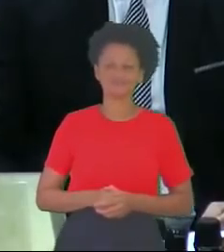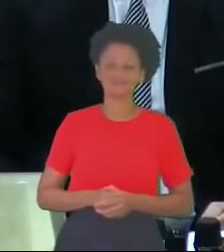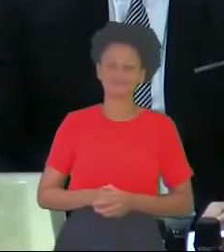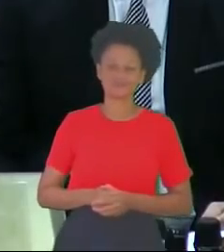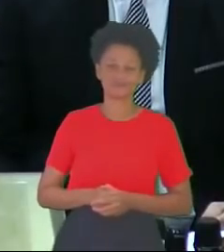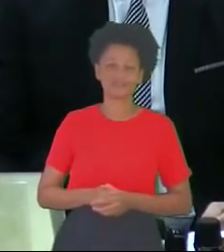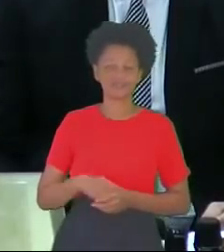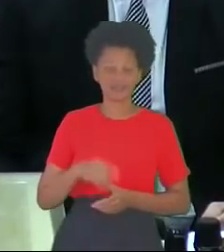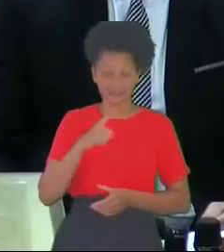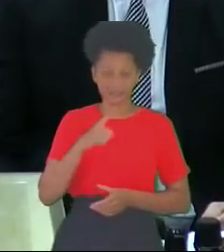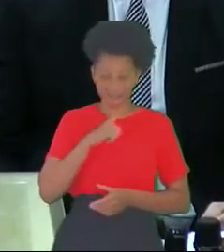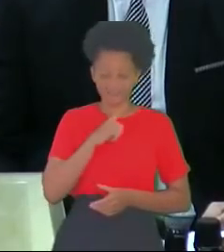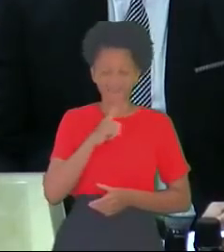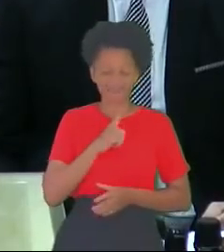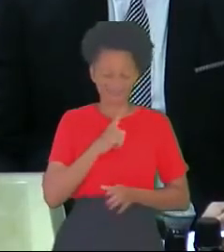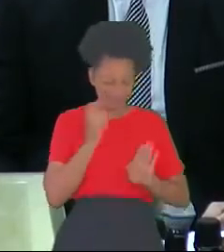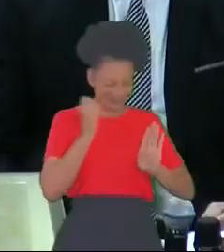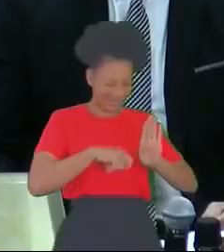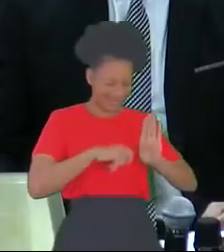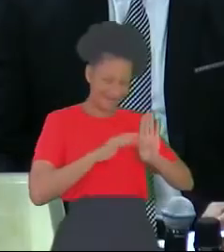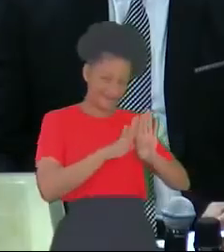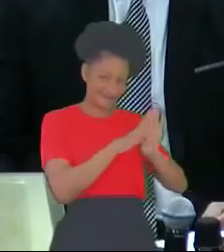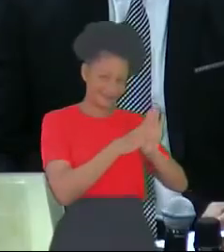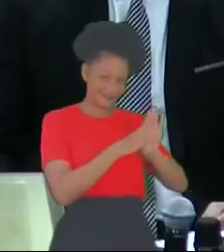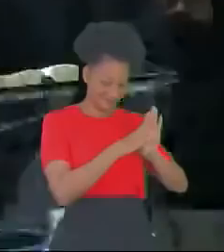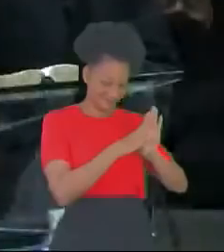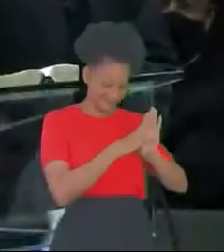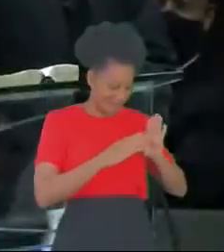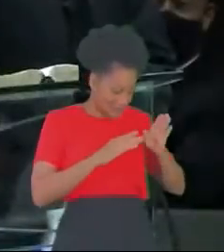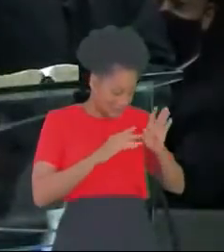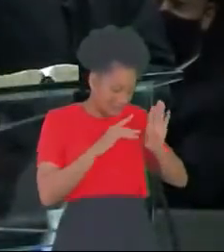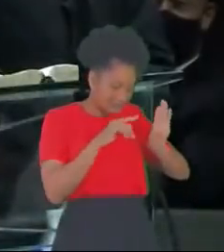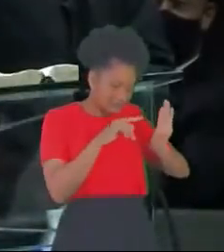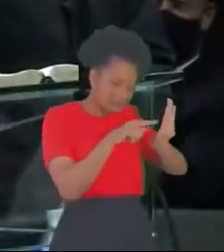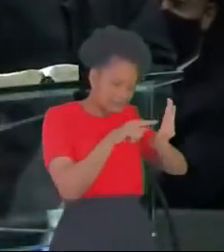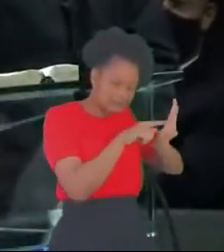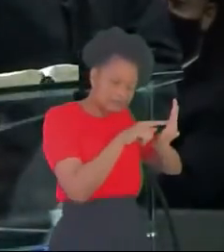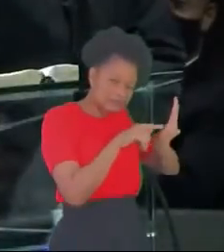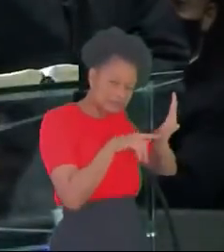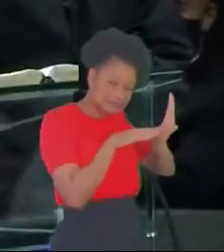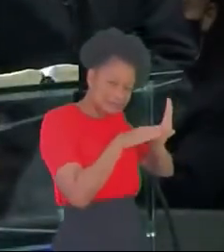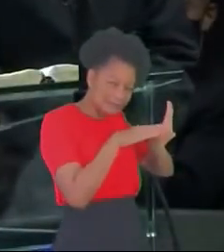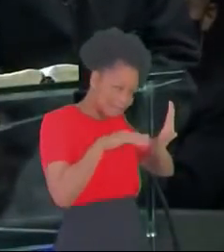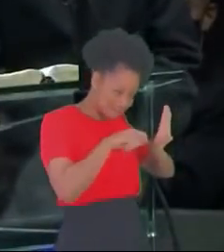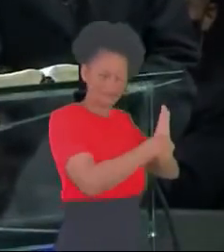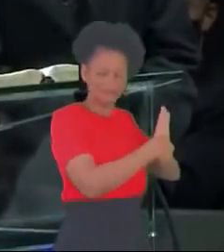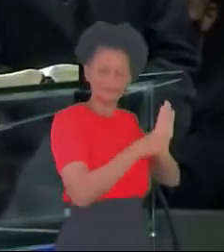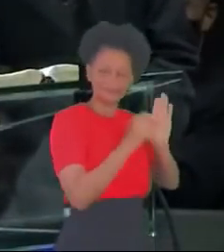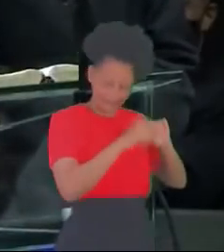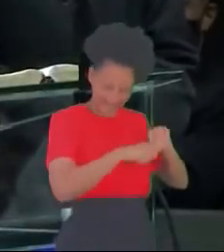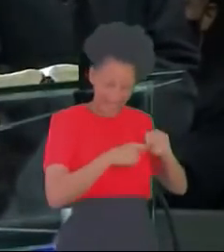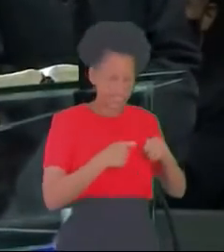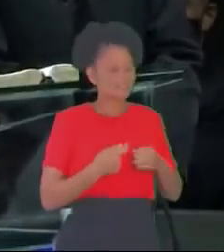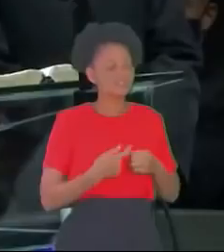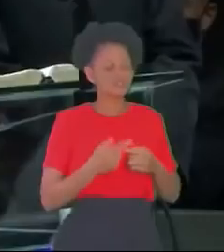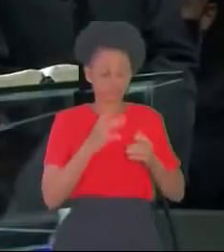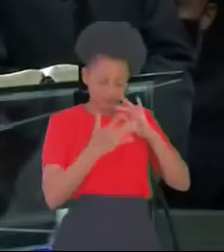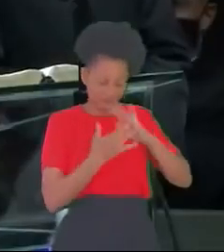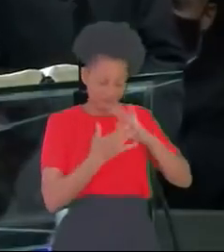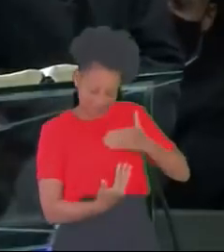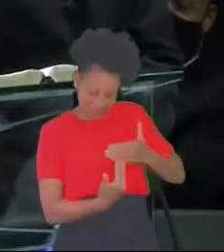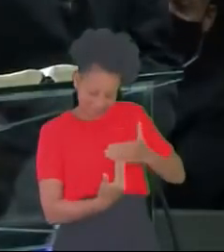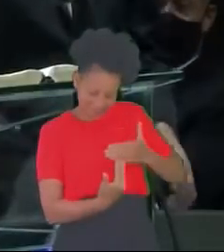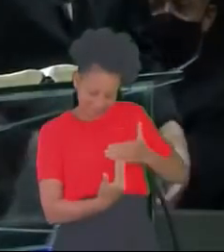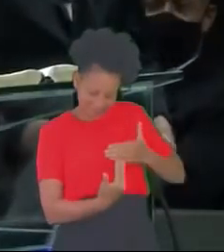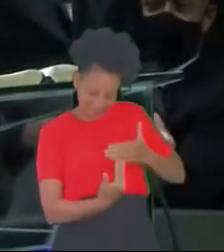Tem brecha ainda no teu coração, a não ser que você fechou tudo. Ainda tem brecha no teu coração para Jesus meter a mão? Eu quero ver a mão de